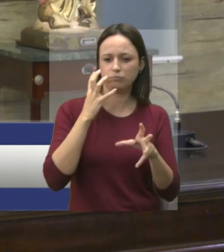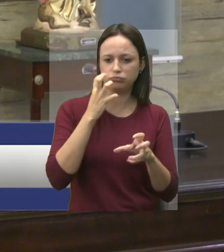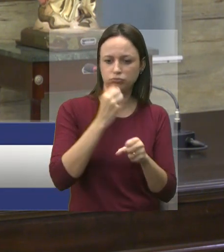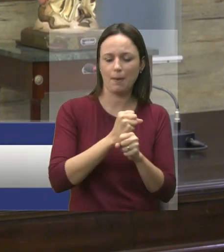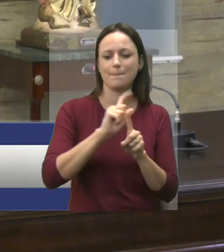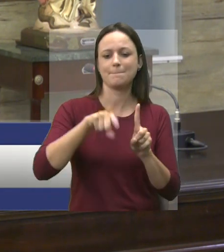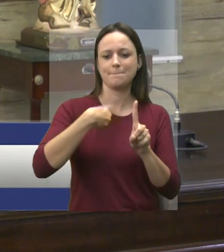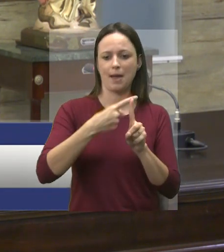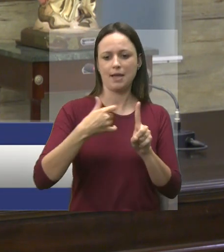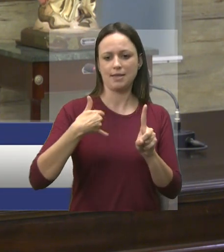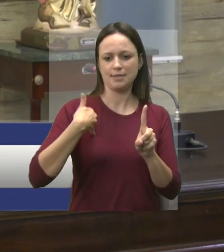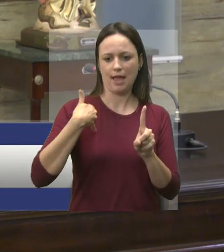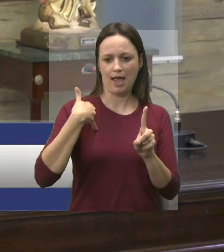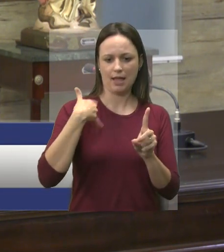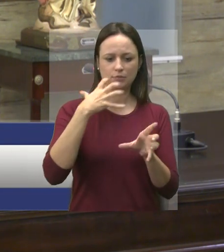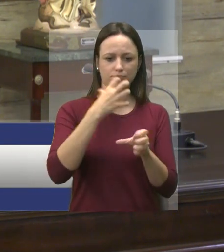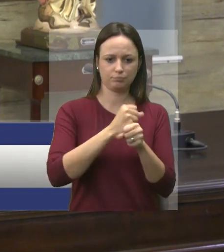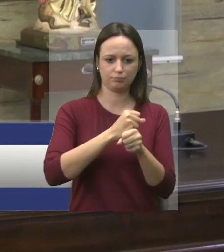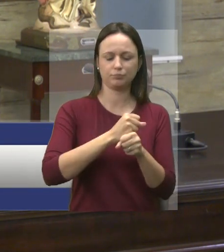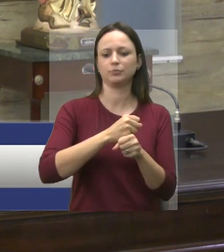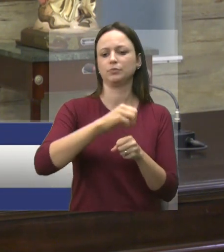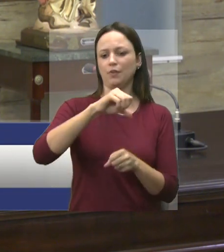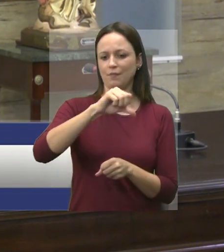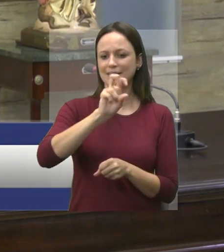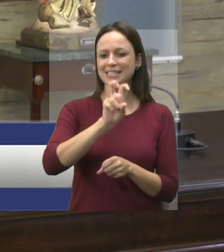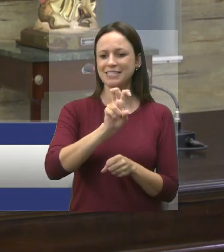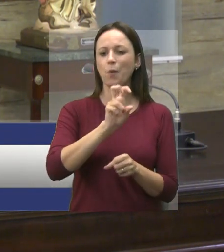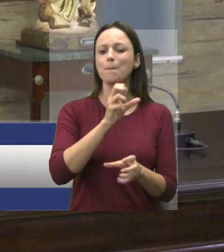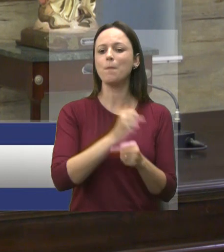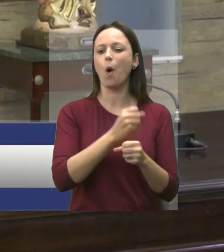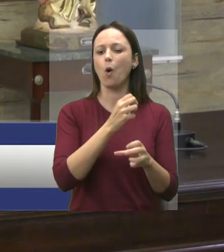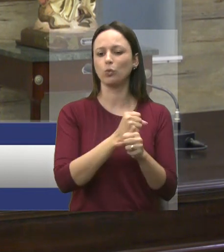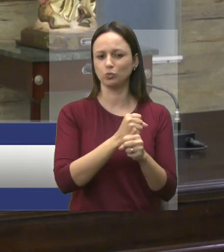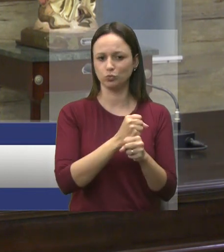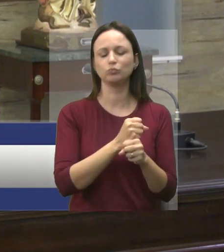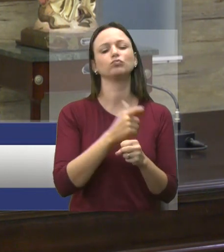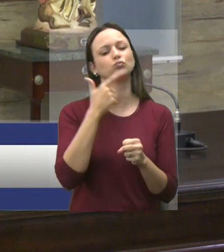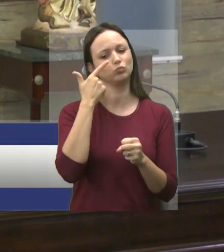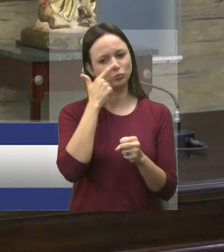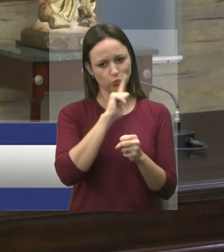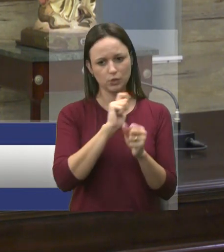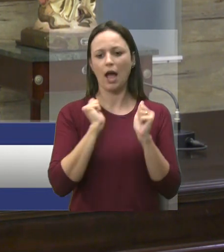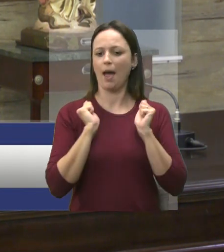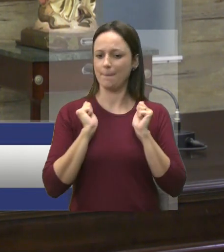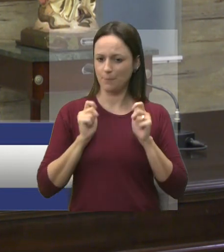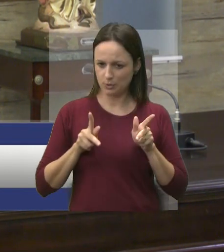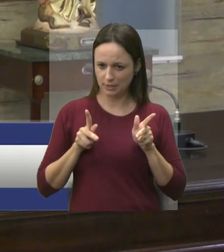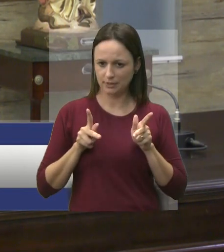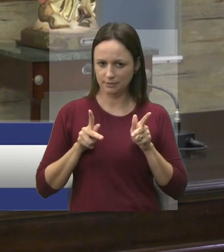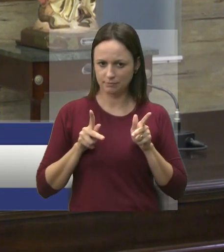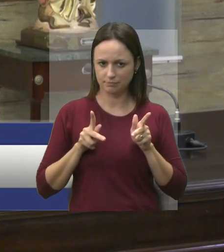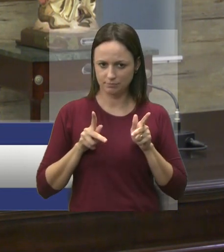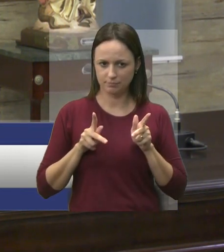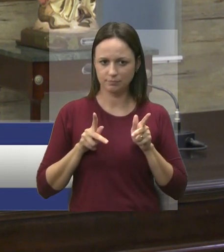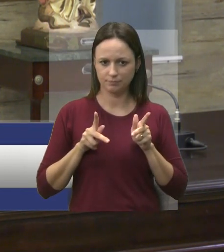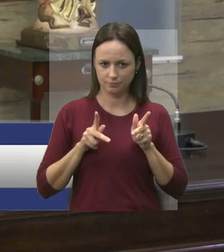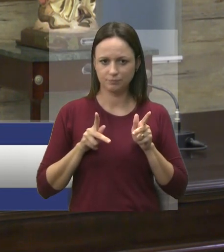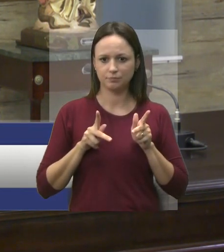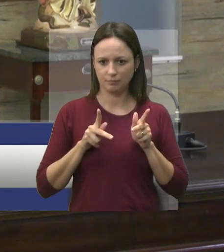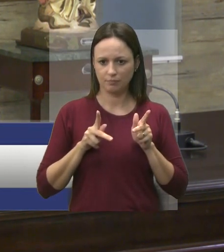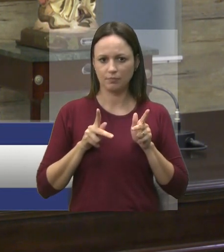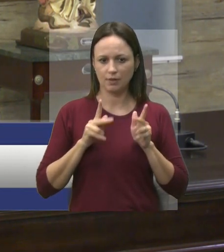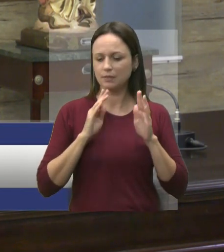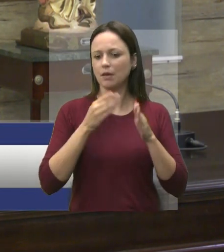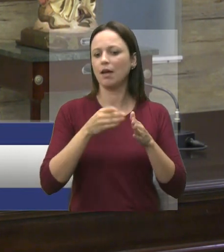atingisse 95 pontos, ele poderia ter a concessão de uma aposentadoria sem fator previdenciário. Para